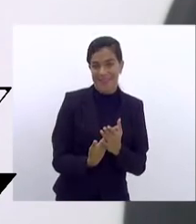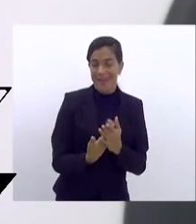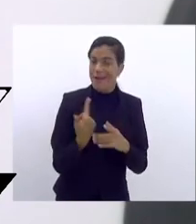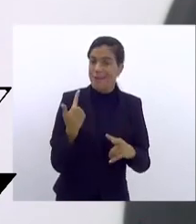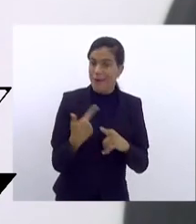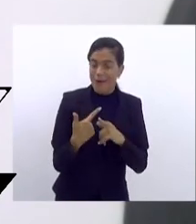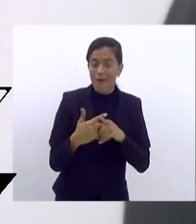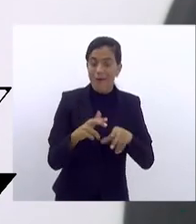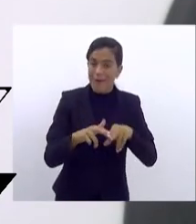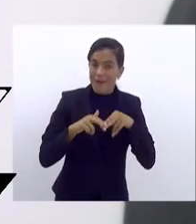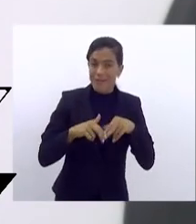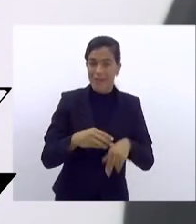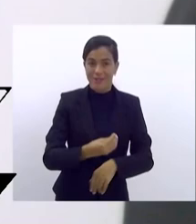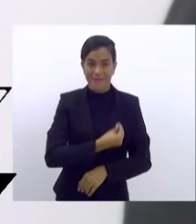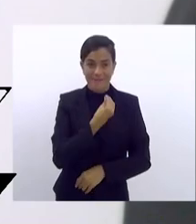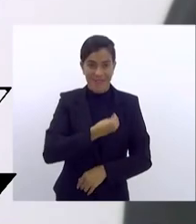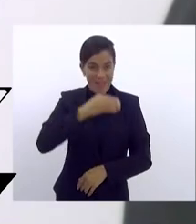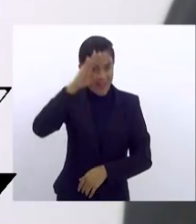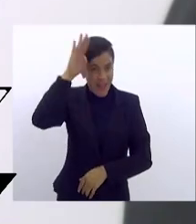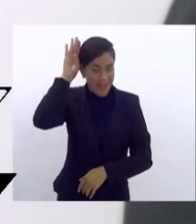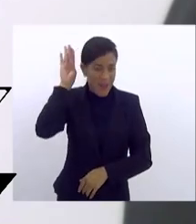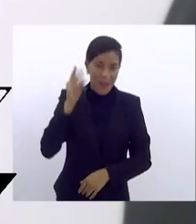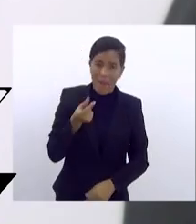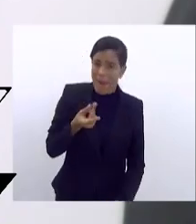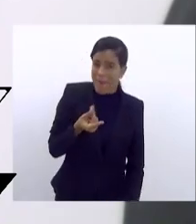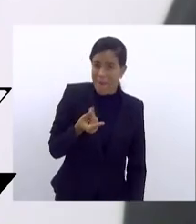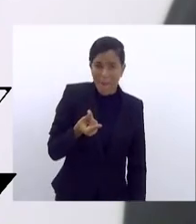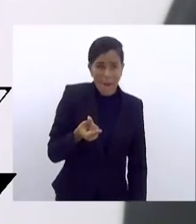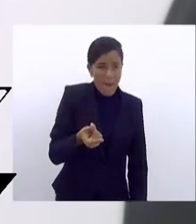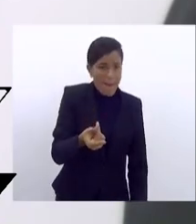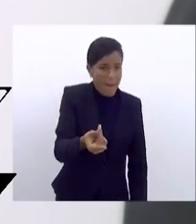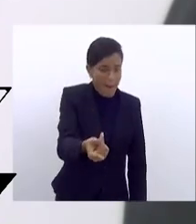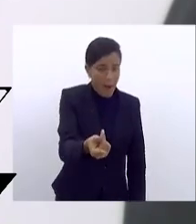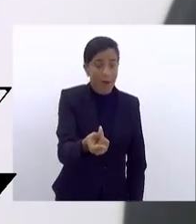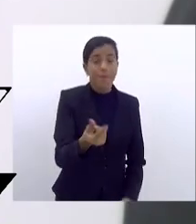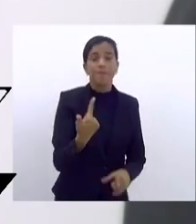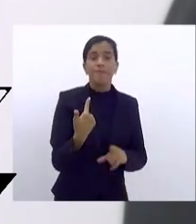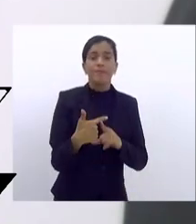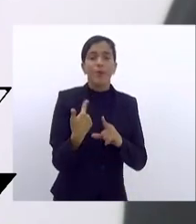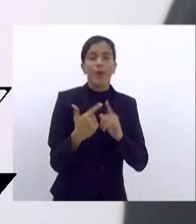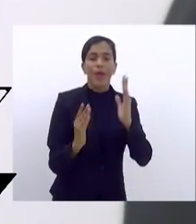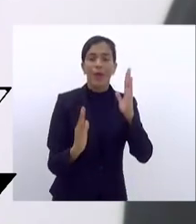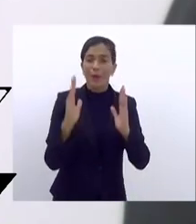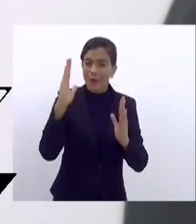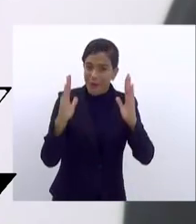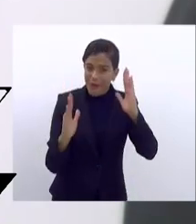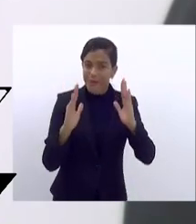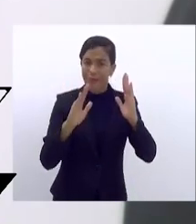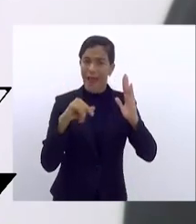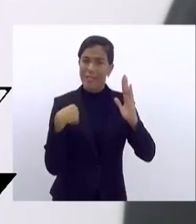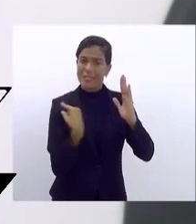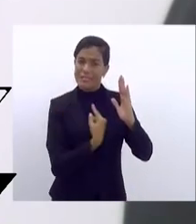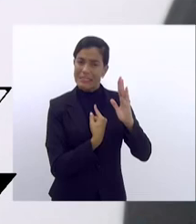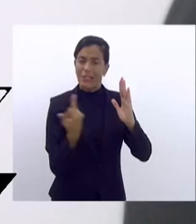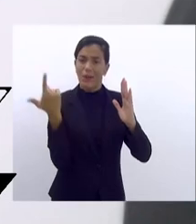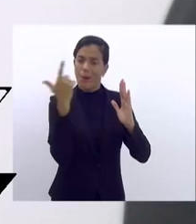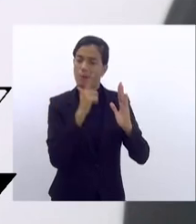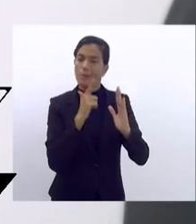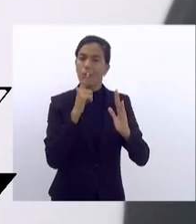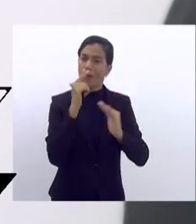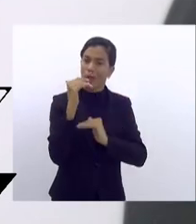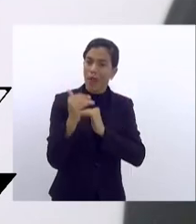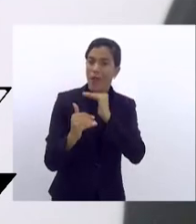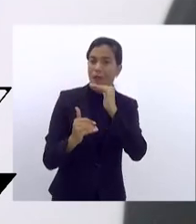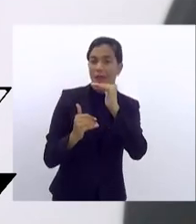vida acadêmica ela é longa é justamente para que com o tempo a gente possa ir plantando e